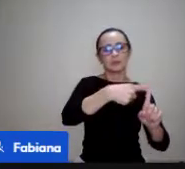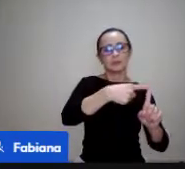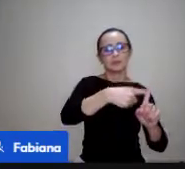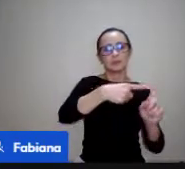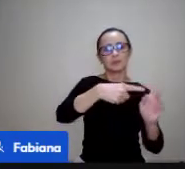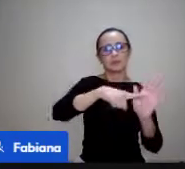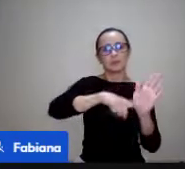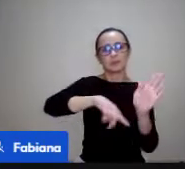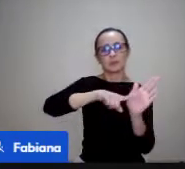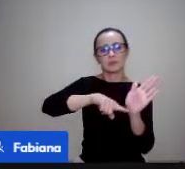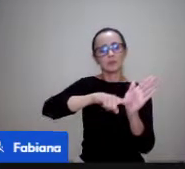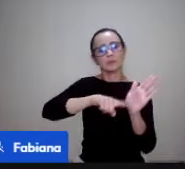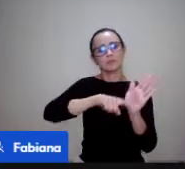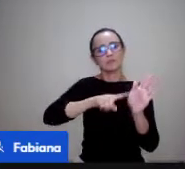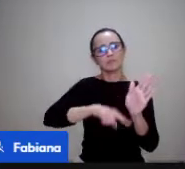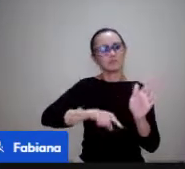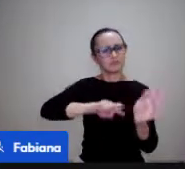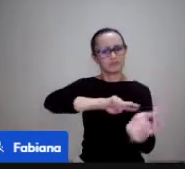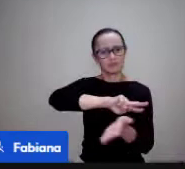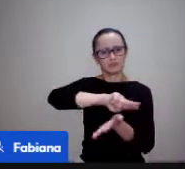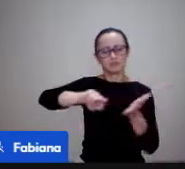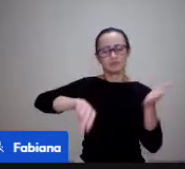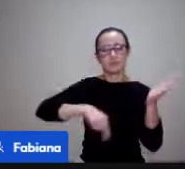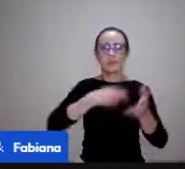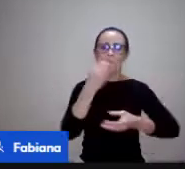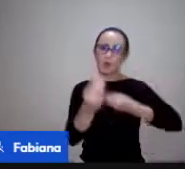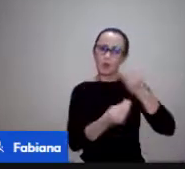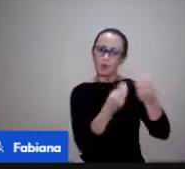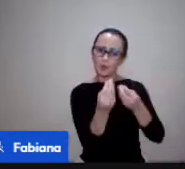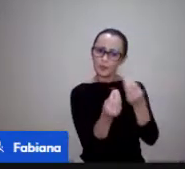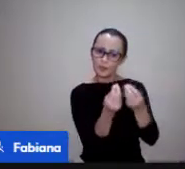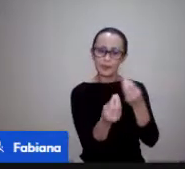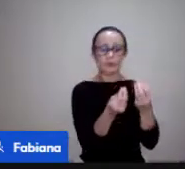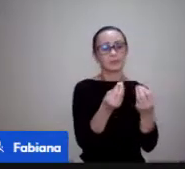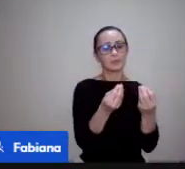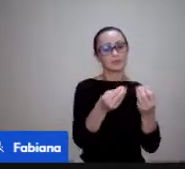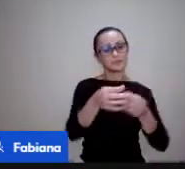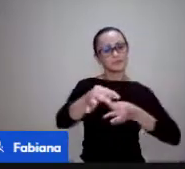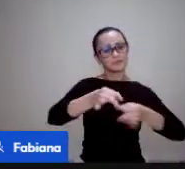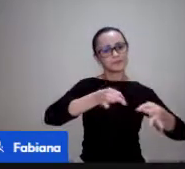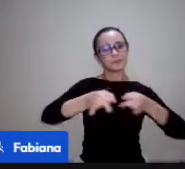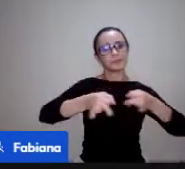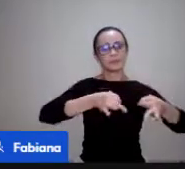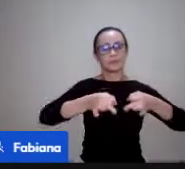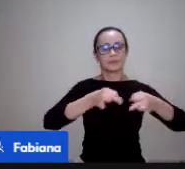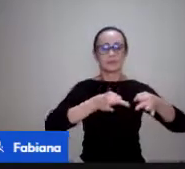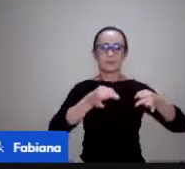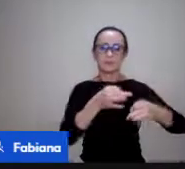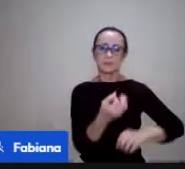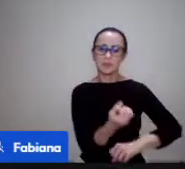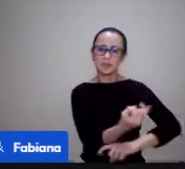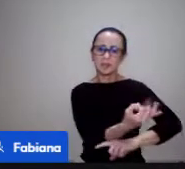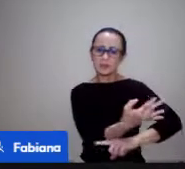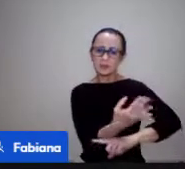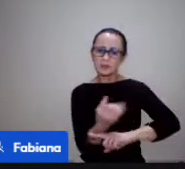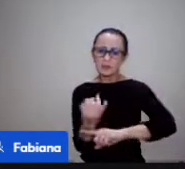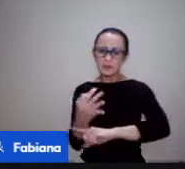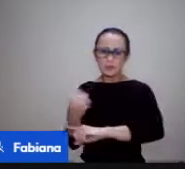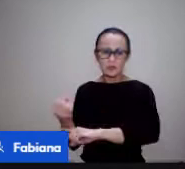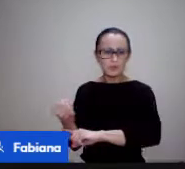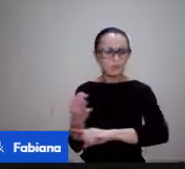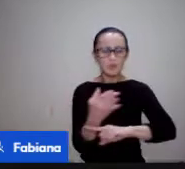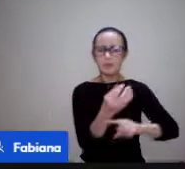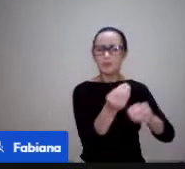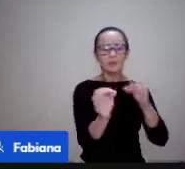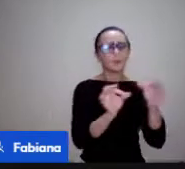das demais operações, como que ele se organiza essa numeração, esse algoritmo, como que ele